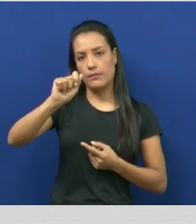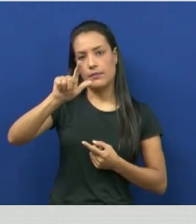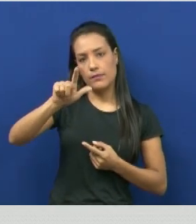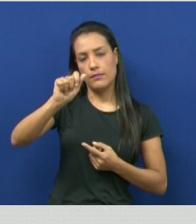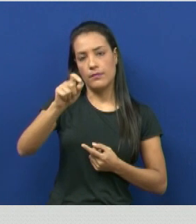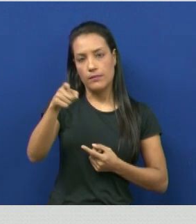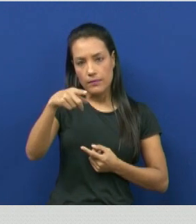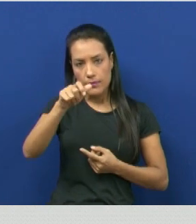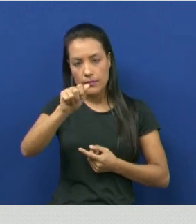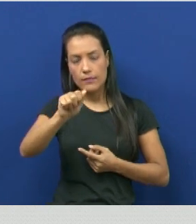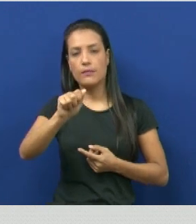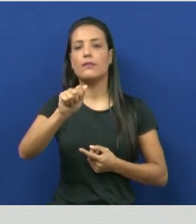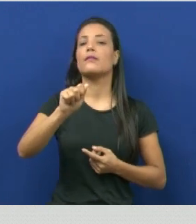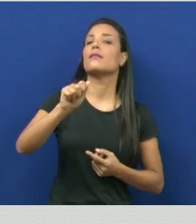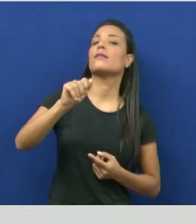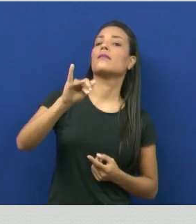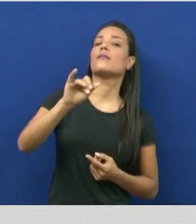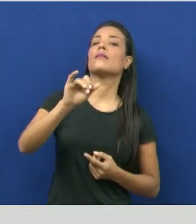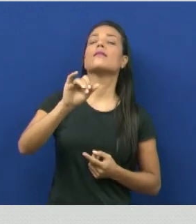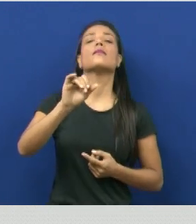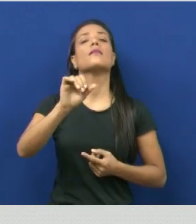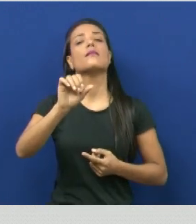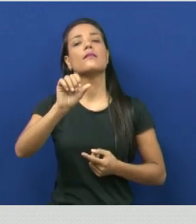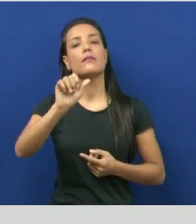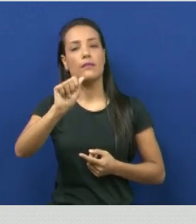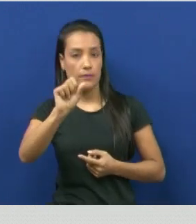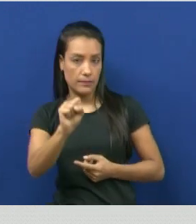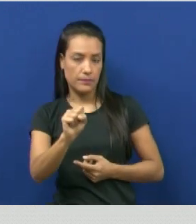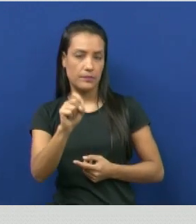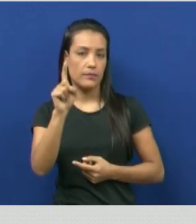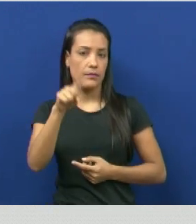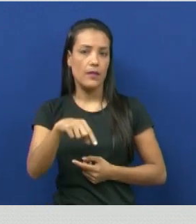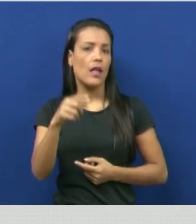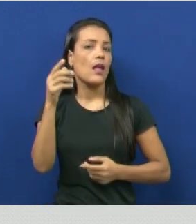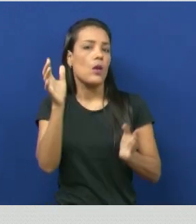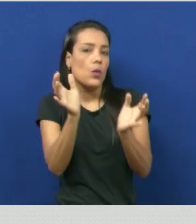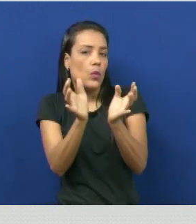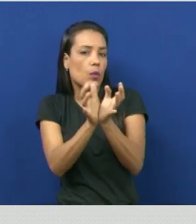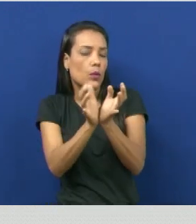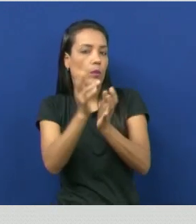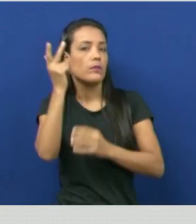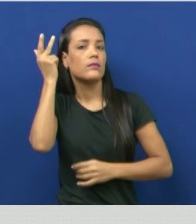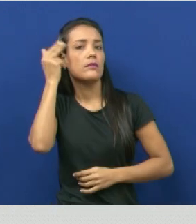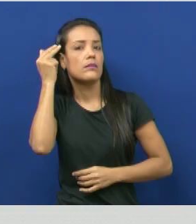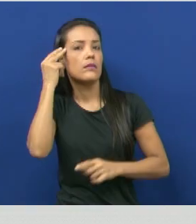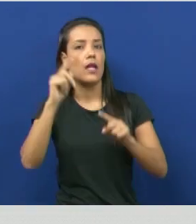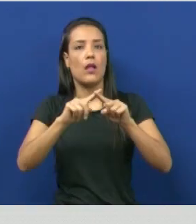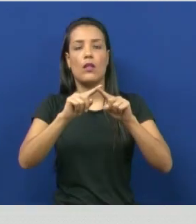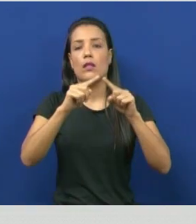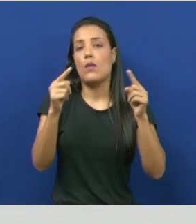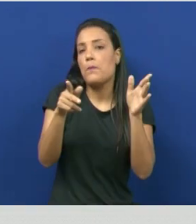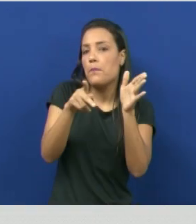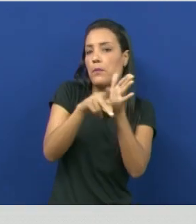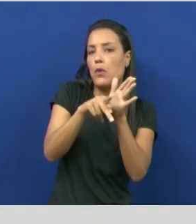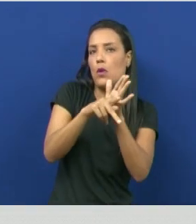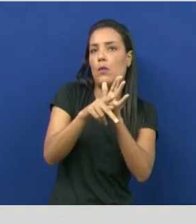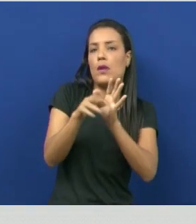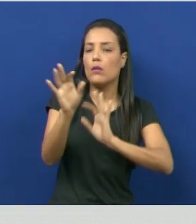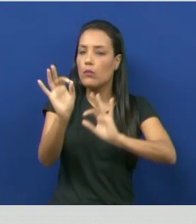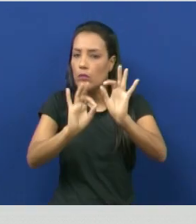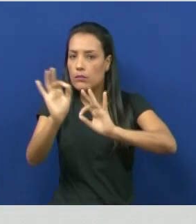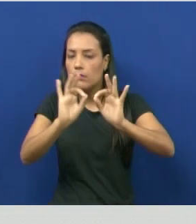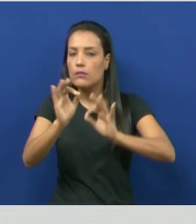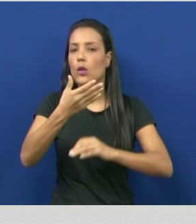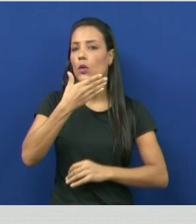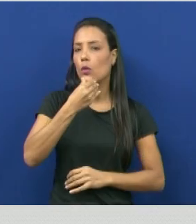são agrupamentos naturais. Não é uma associação estabelecida pelo homem, elas estão lá, formadas